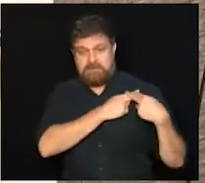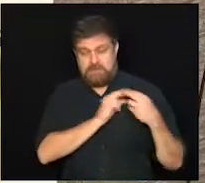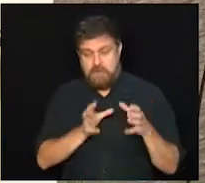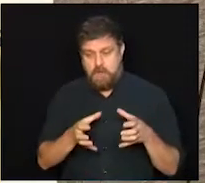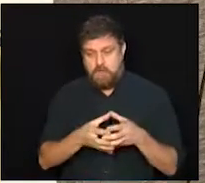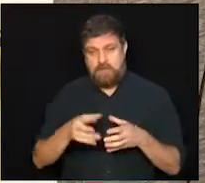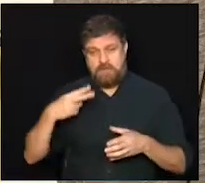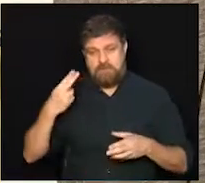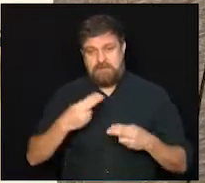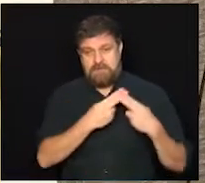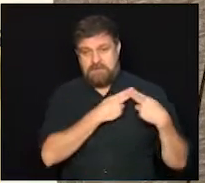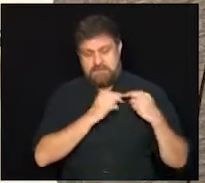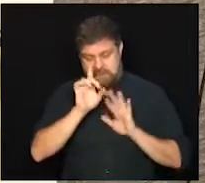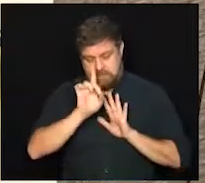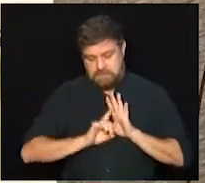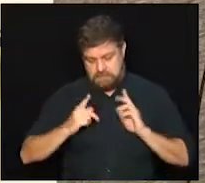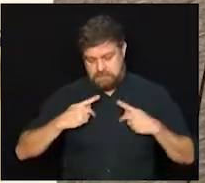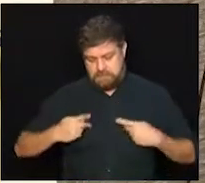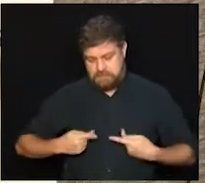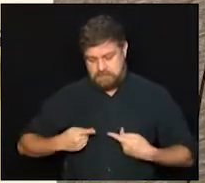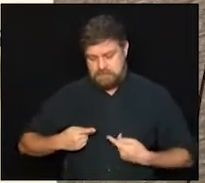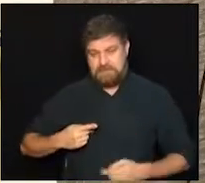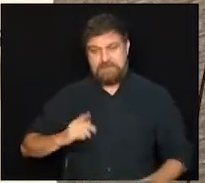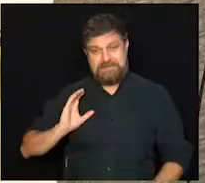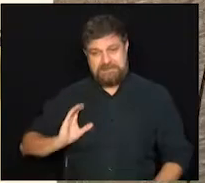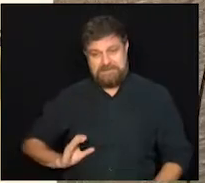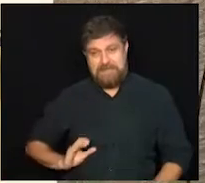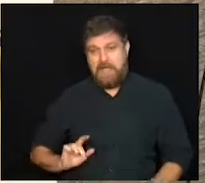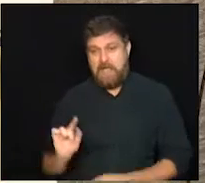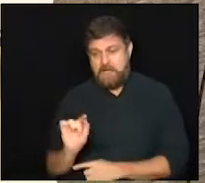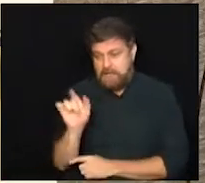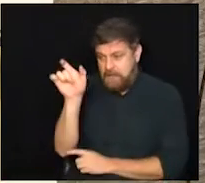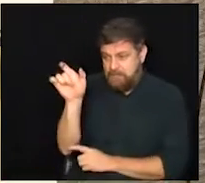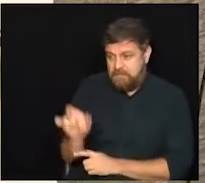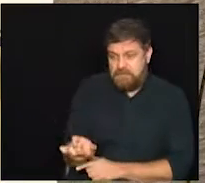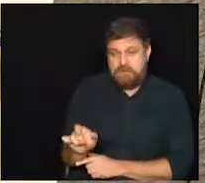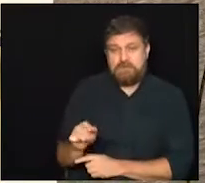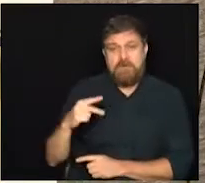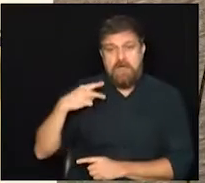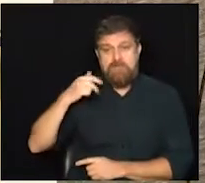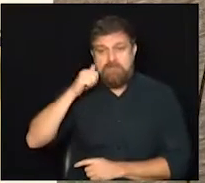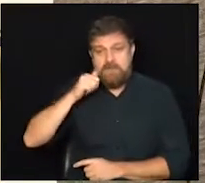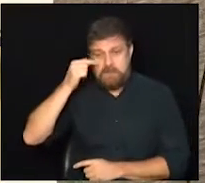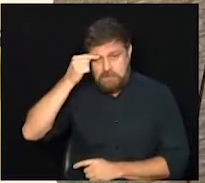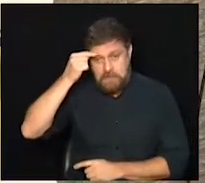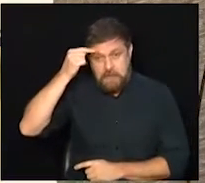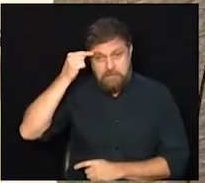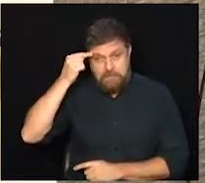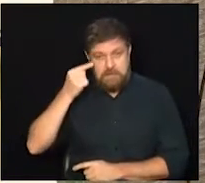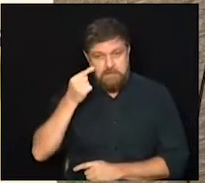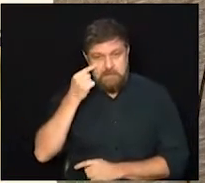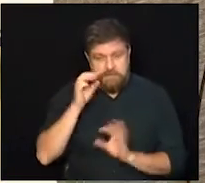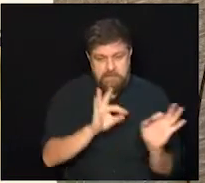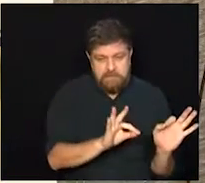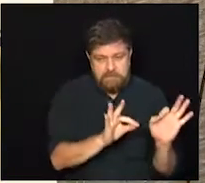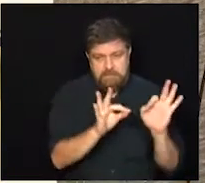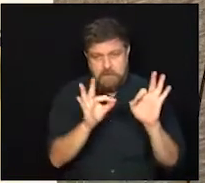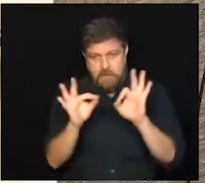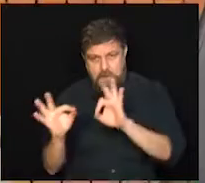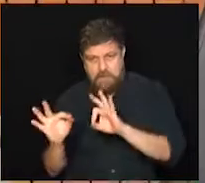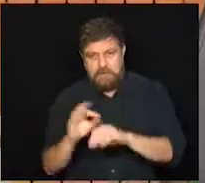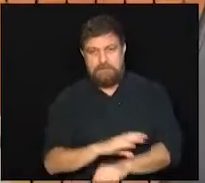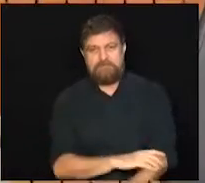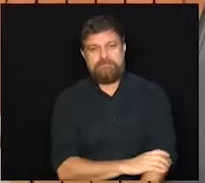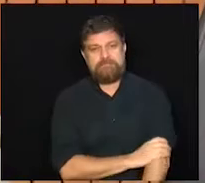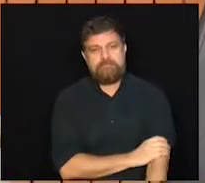e Cidadania é a vereadora Paola Miguel. Nós vamos então acompanhar esta reunião.